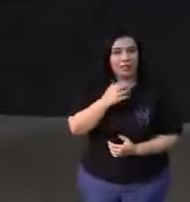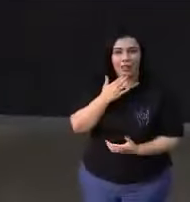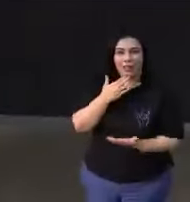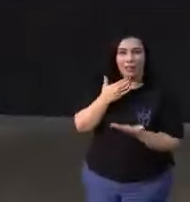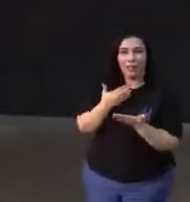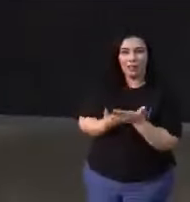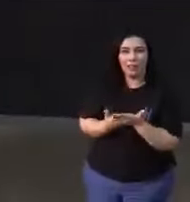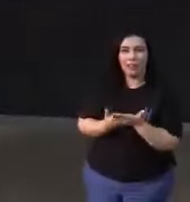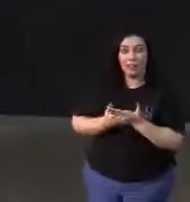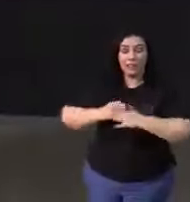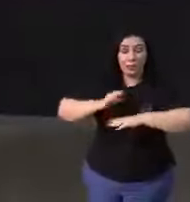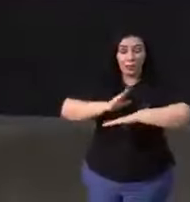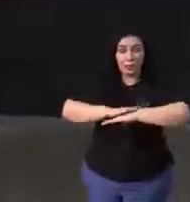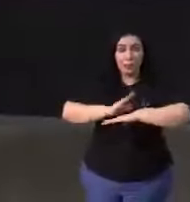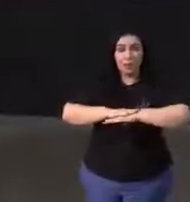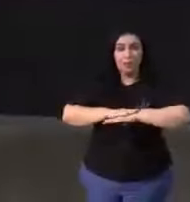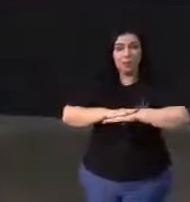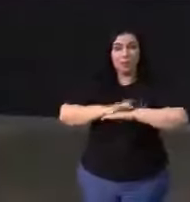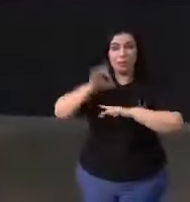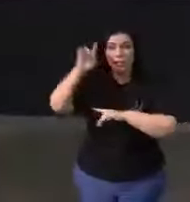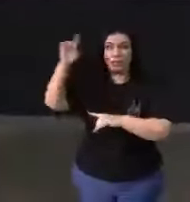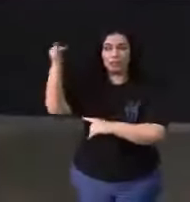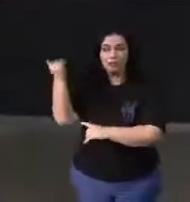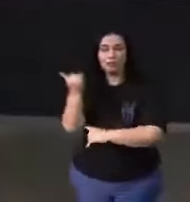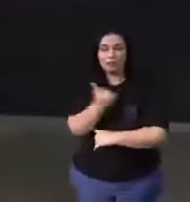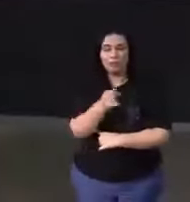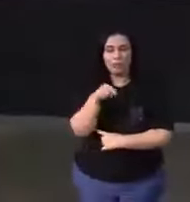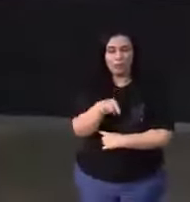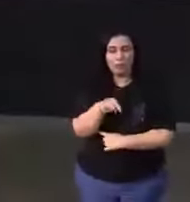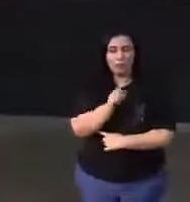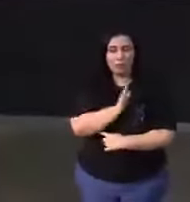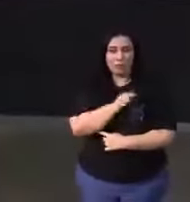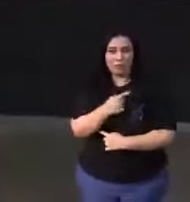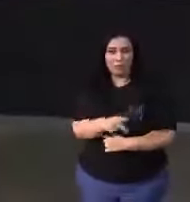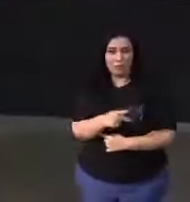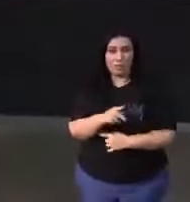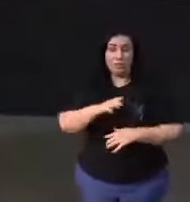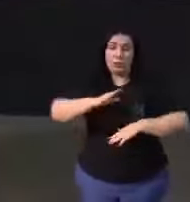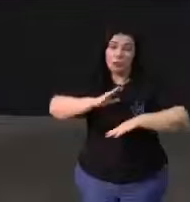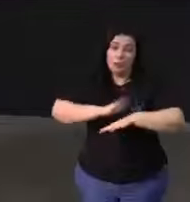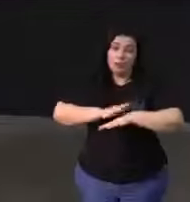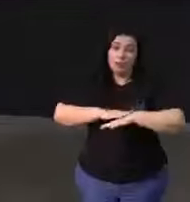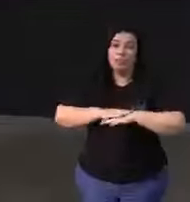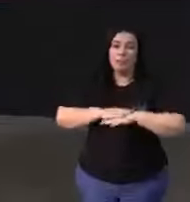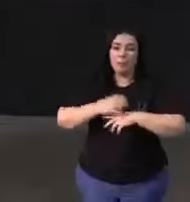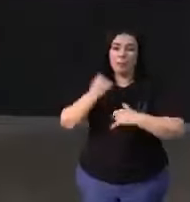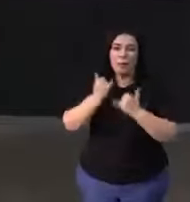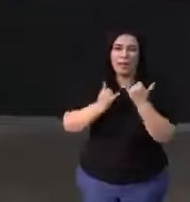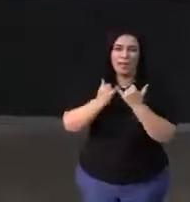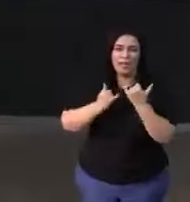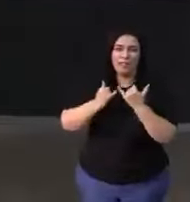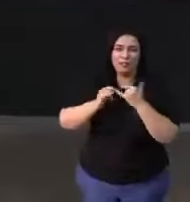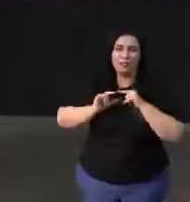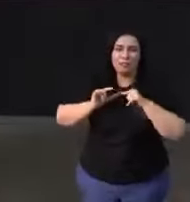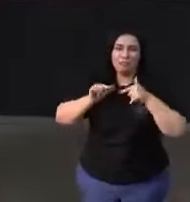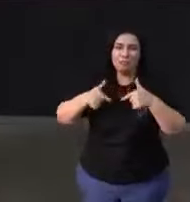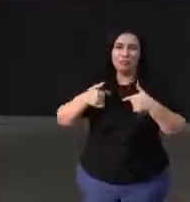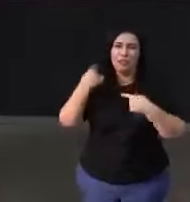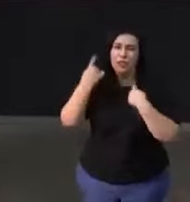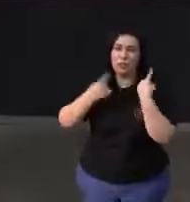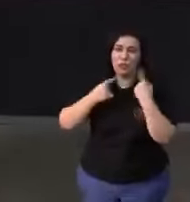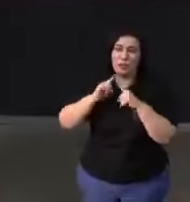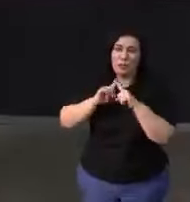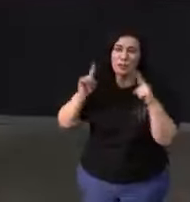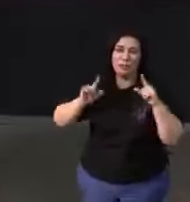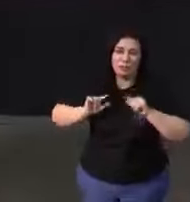naquele momento é o que Deus ministrou o coração dele. Então vai ter momentos que vai ter que fazer coisas loucas para Deus, mas irmãos, apenas faça o